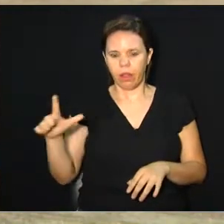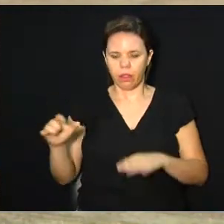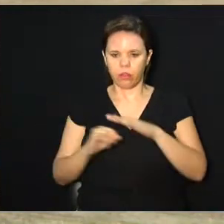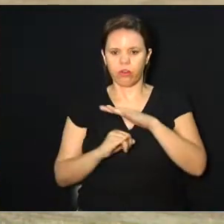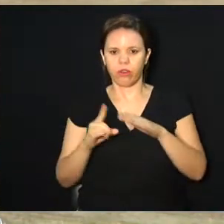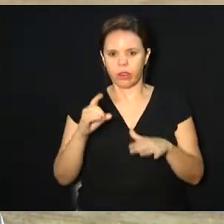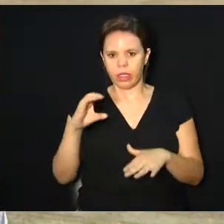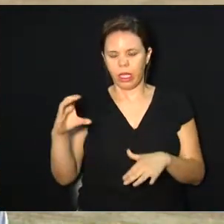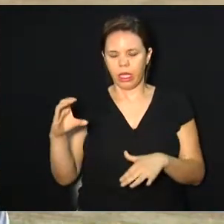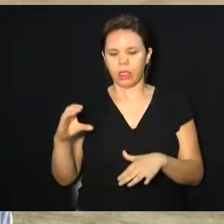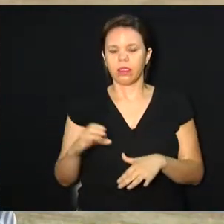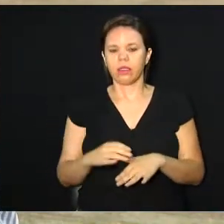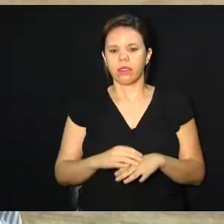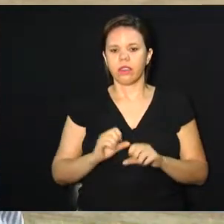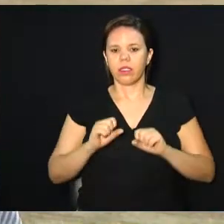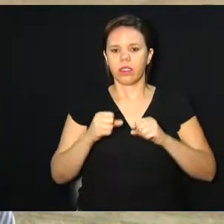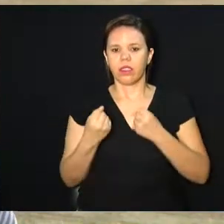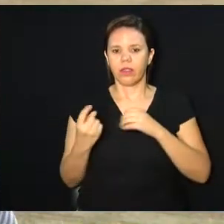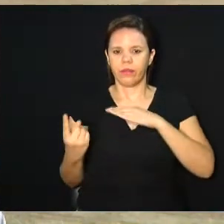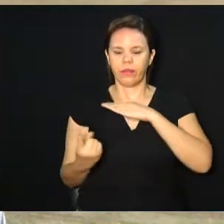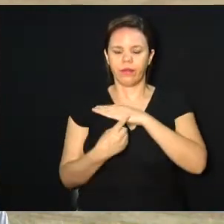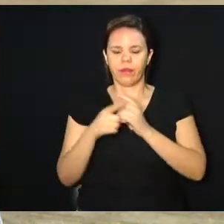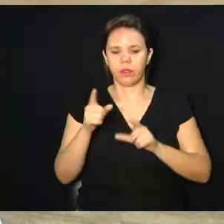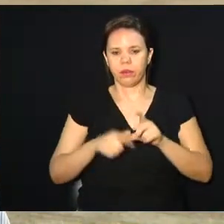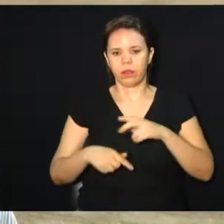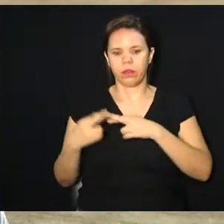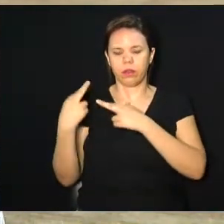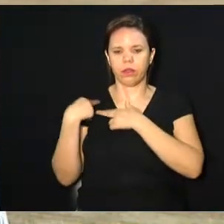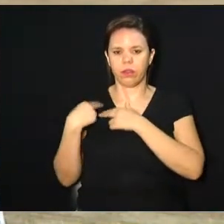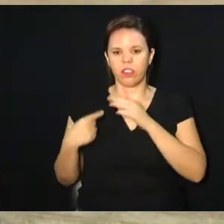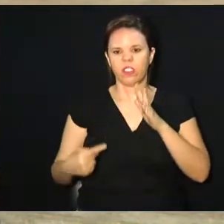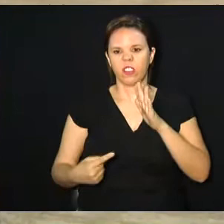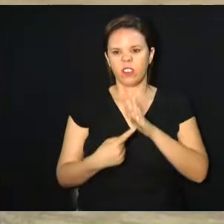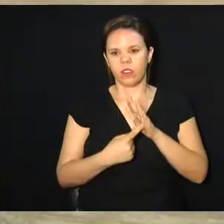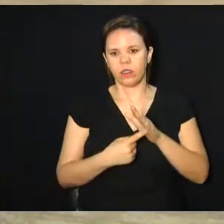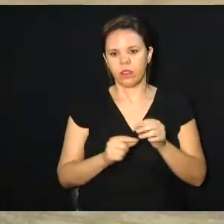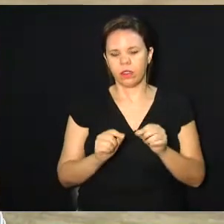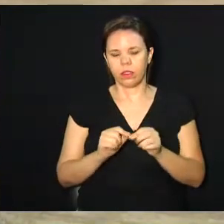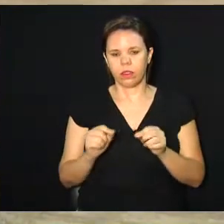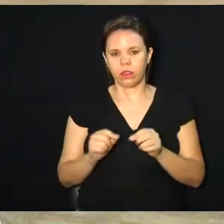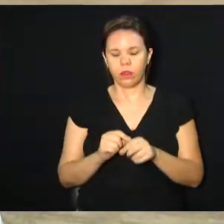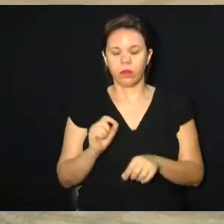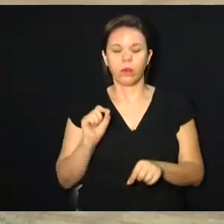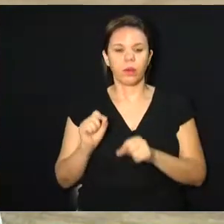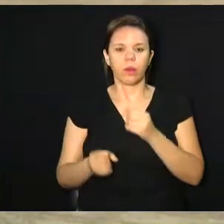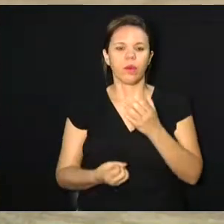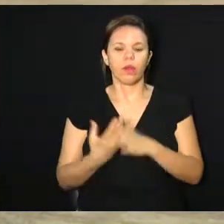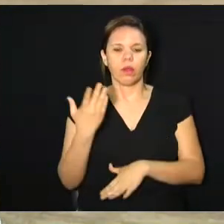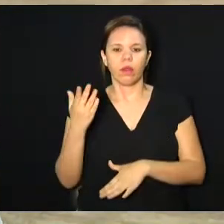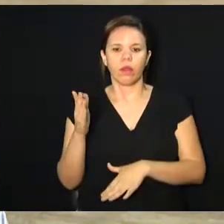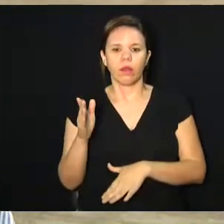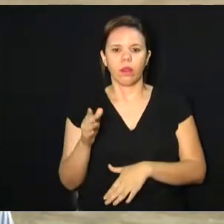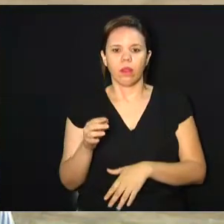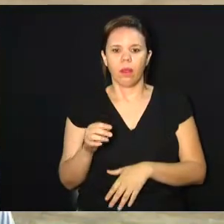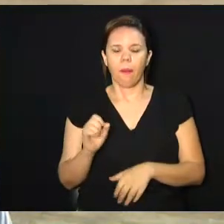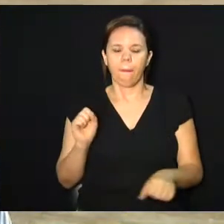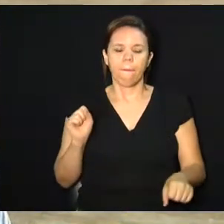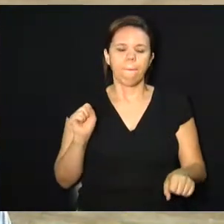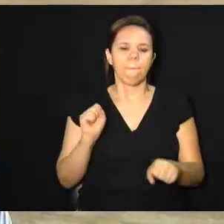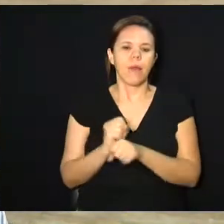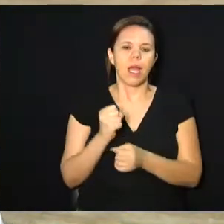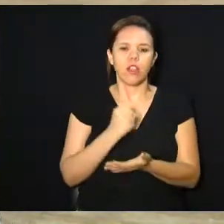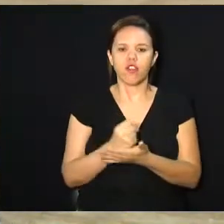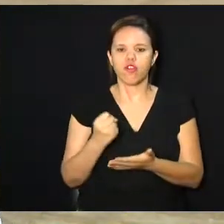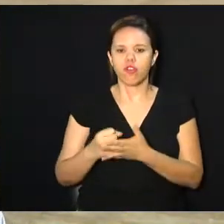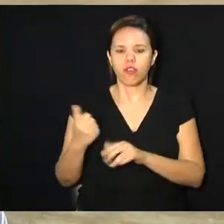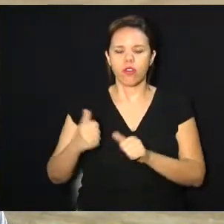de Defesa do Consumidor, responsáveis pela denúncia, o que travou, suspendeu a licitação do transporte